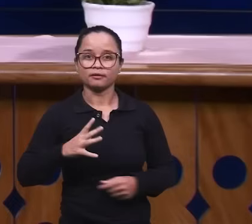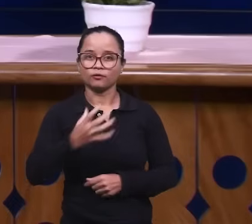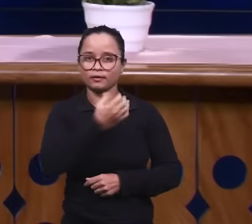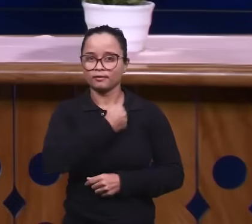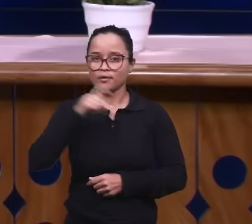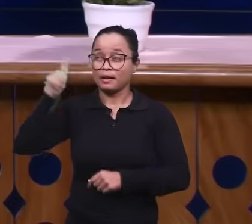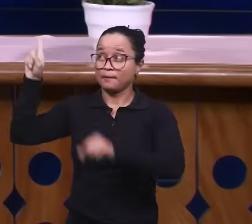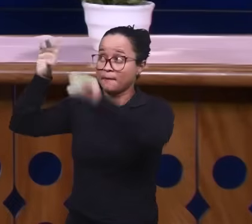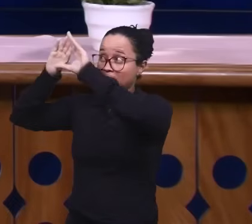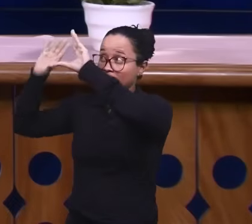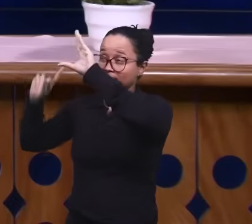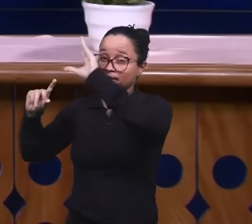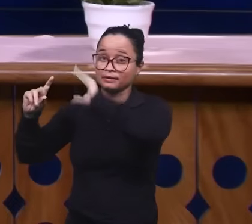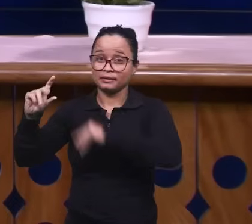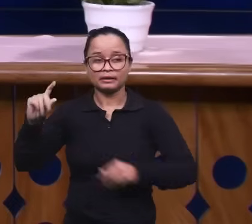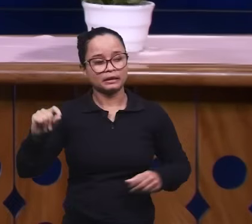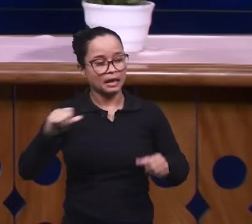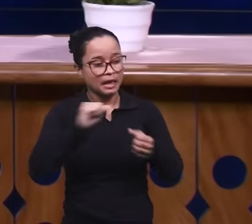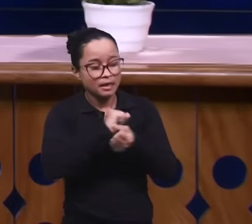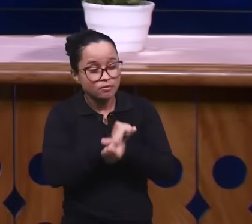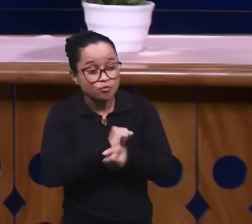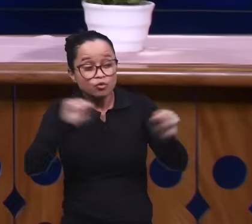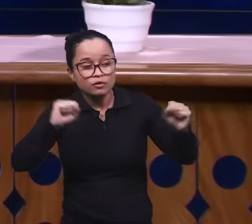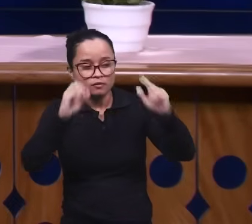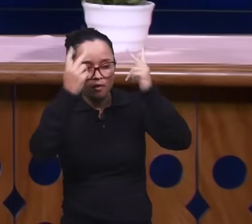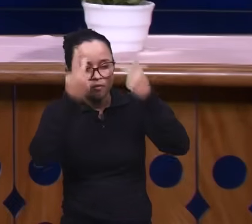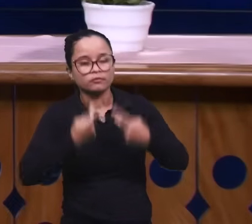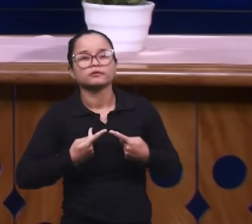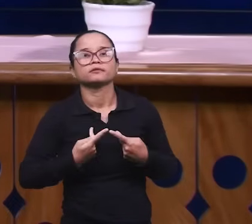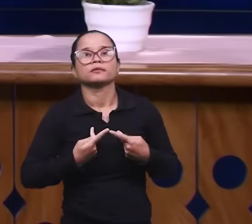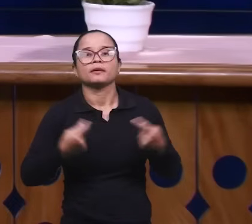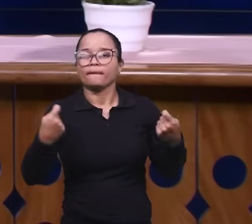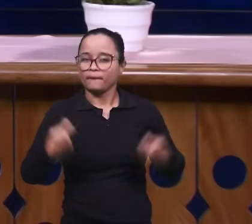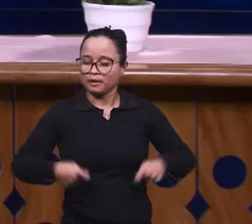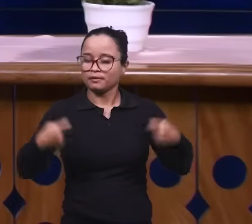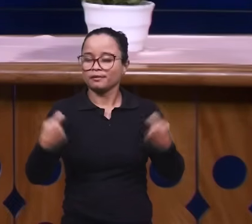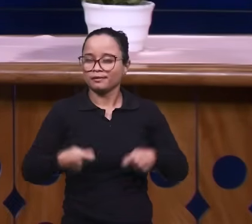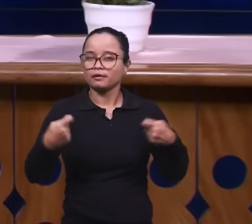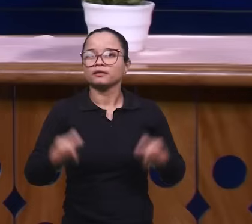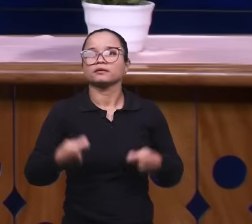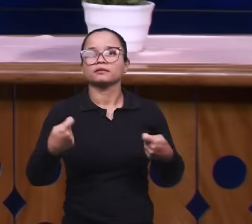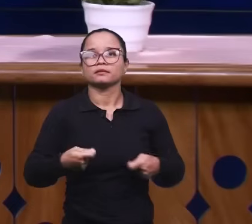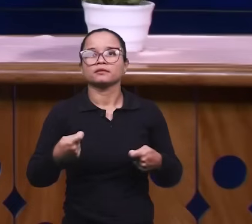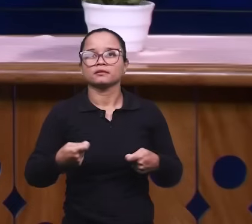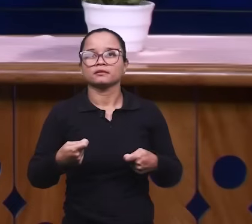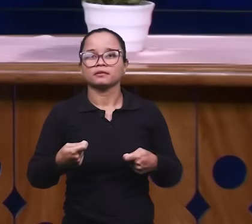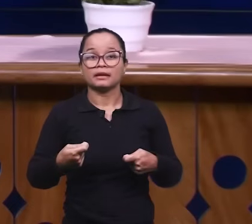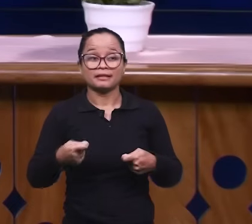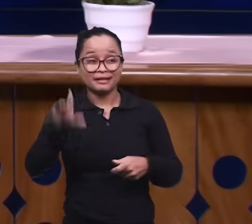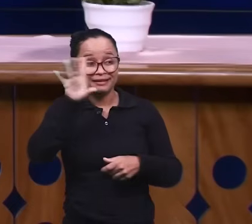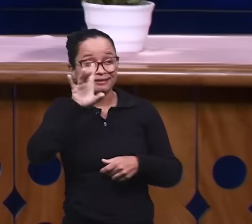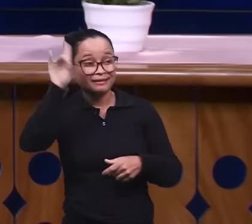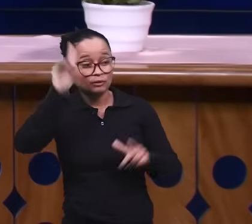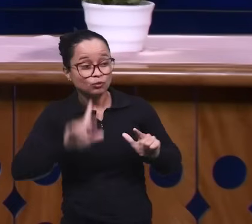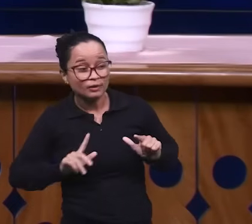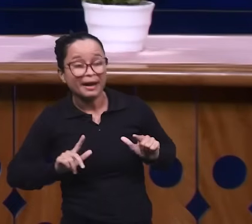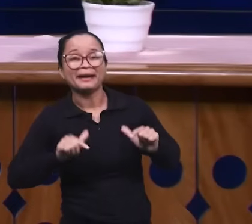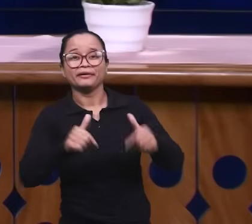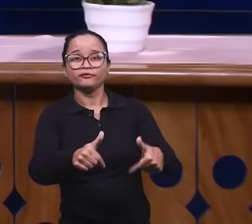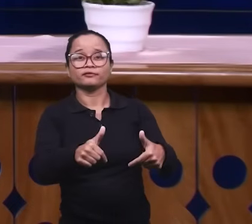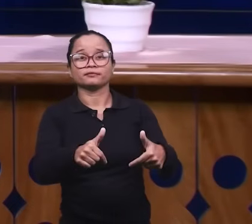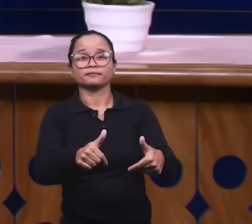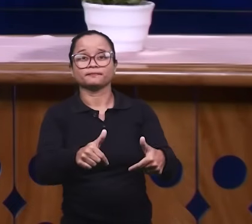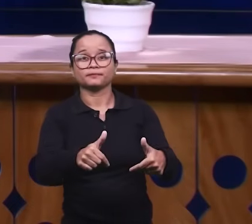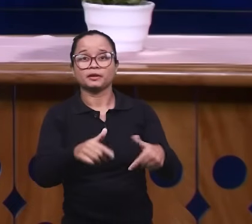eternidade é impossível aos homens. É preciso que haja intervenção de Deus.